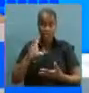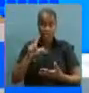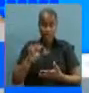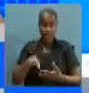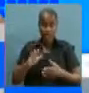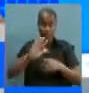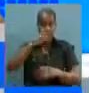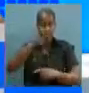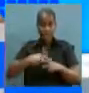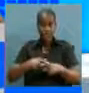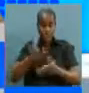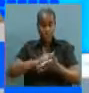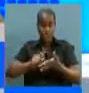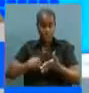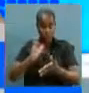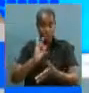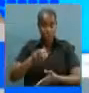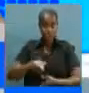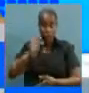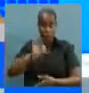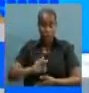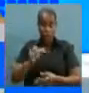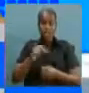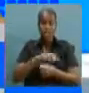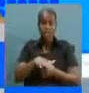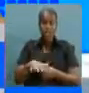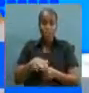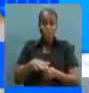é externo de 49% das ações serão colocadas em bolsa